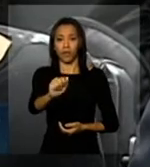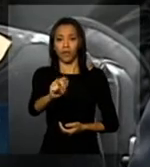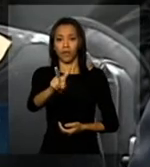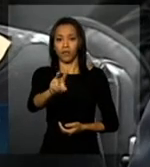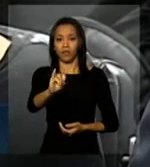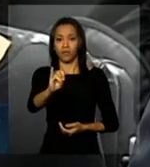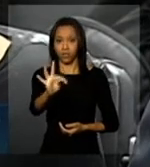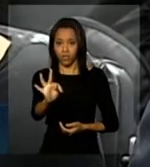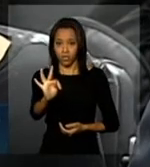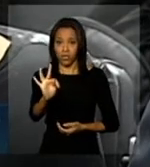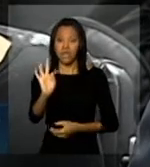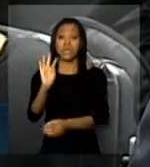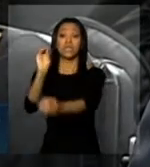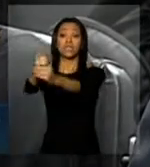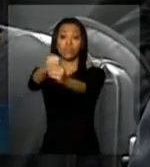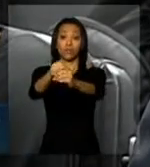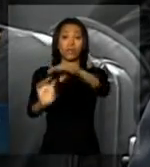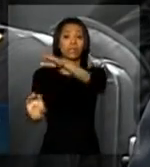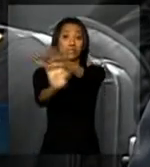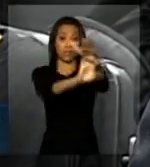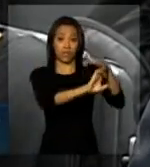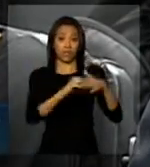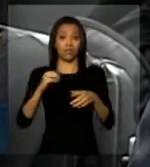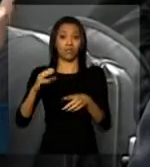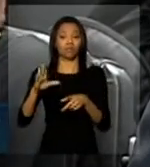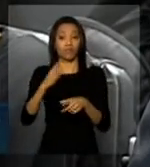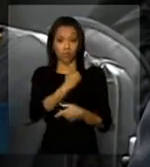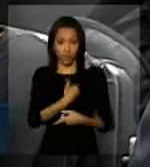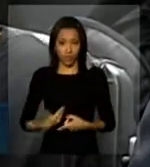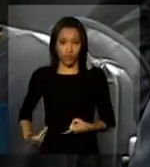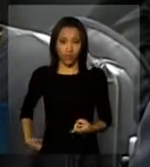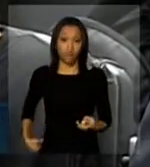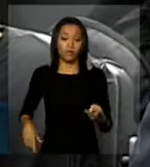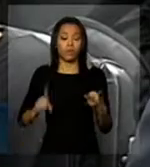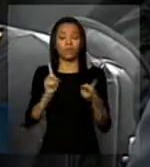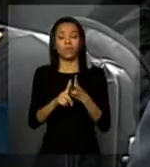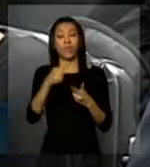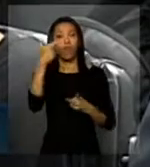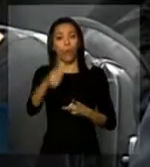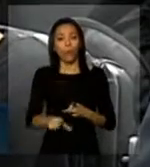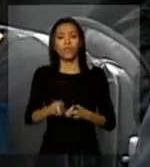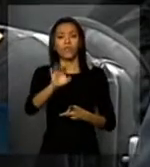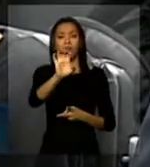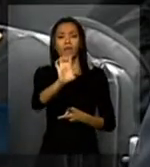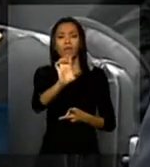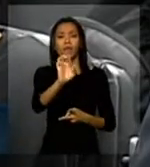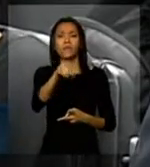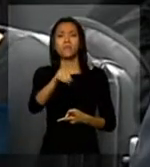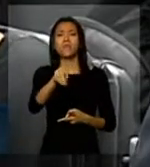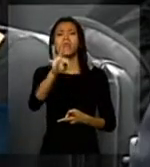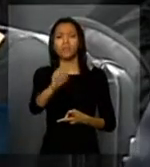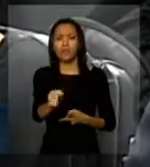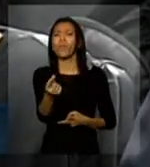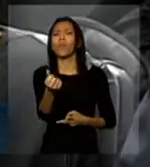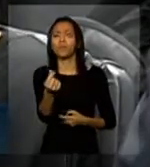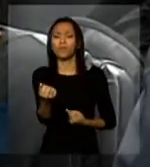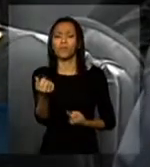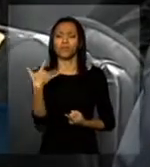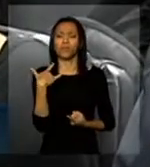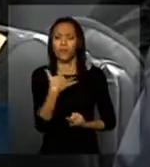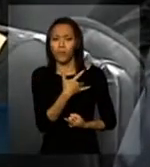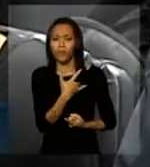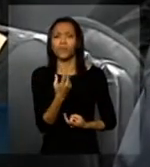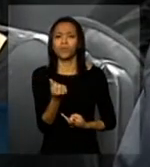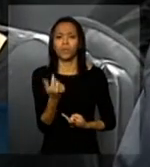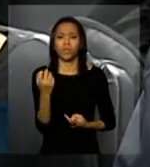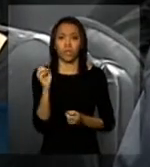outra, queria saber, assim, especificamente das emendas, quanto que é de saúde, quanto que é de educação, se tem como fazer